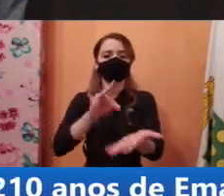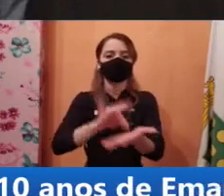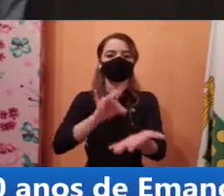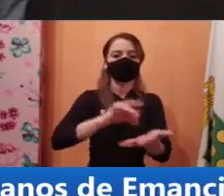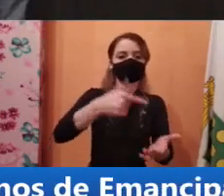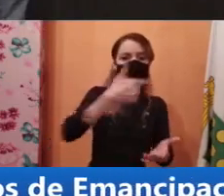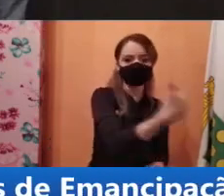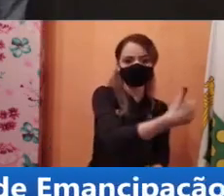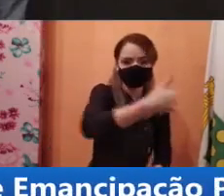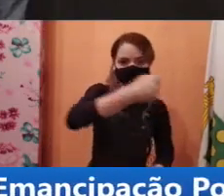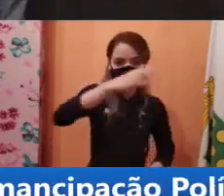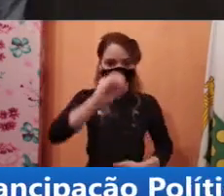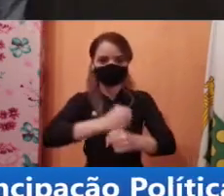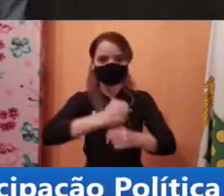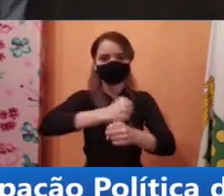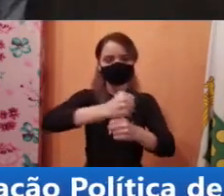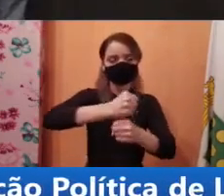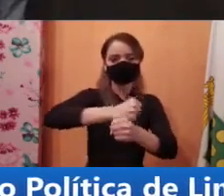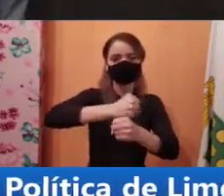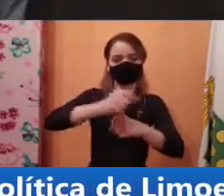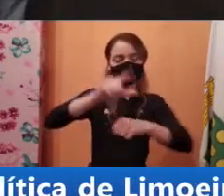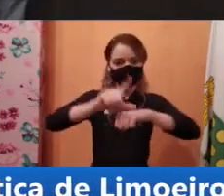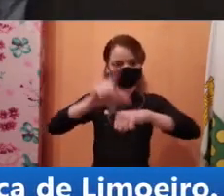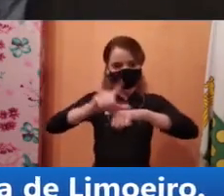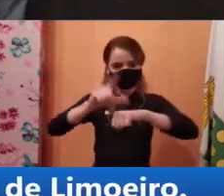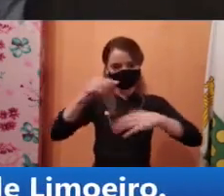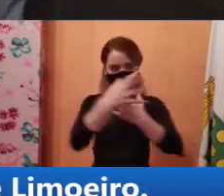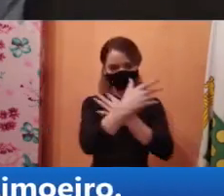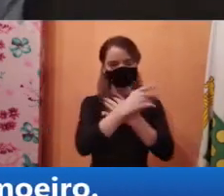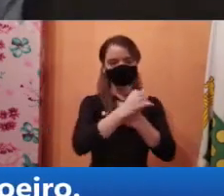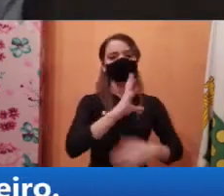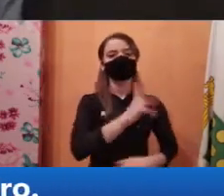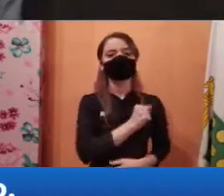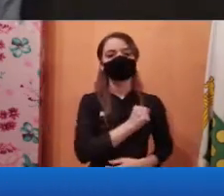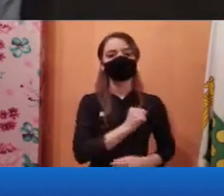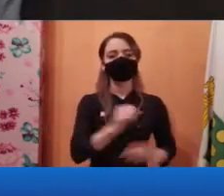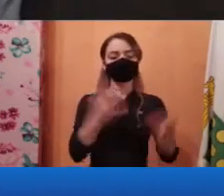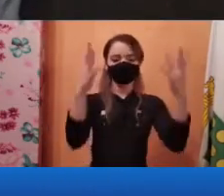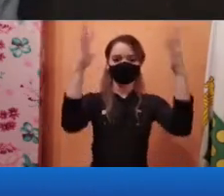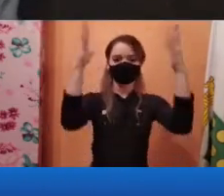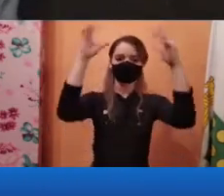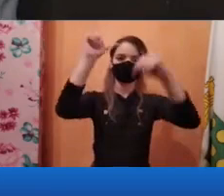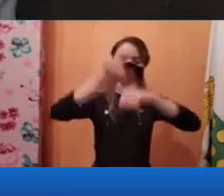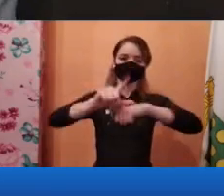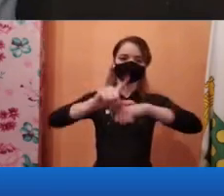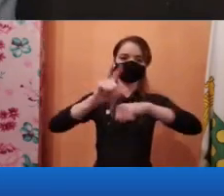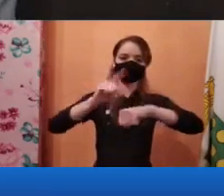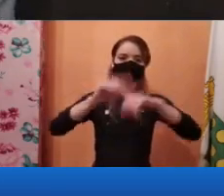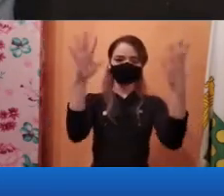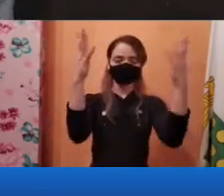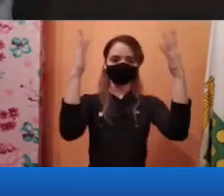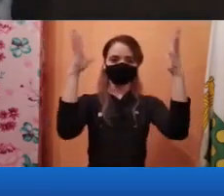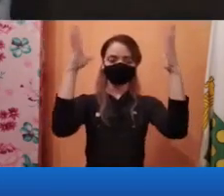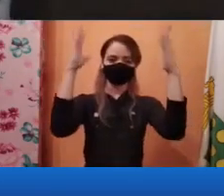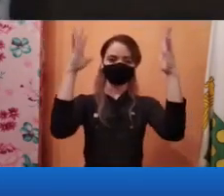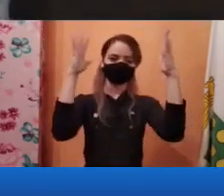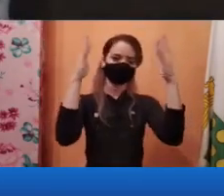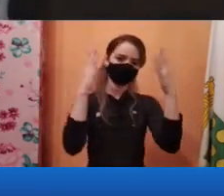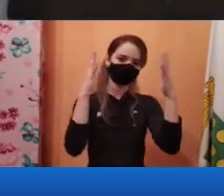É 210 anos, Limoeiro completou. Parabéns, Limoeiro, minha terra